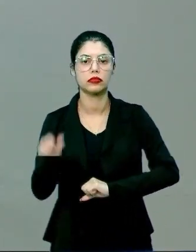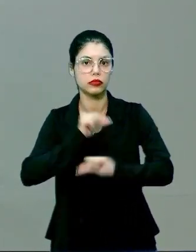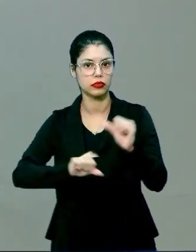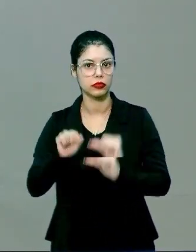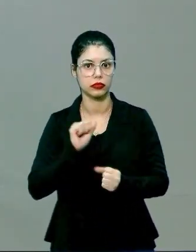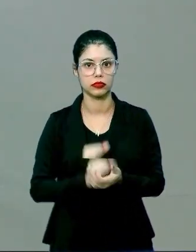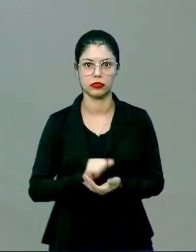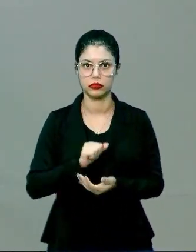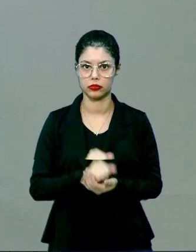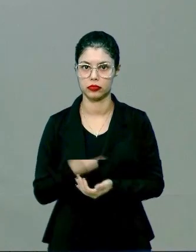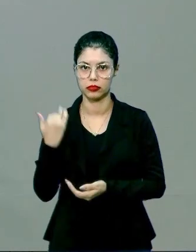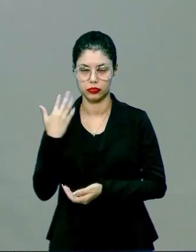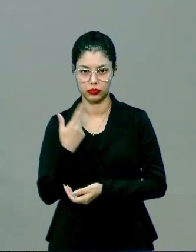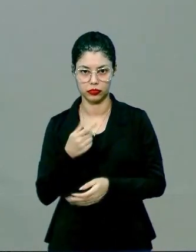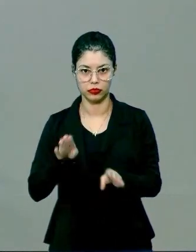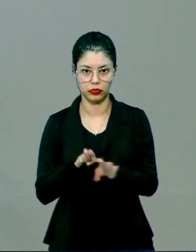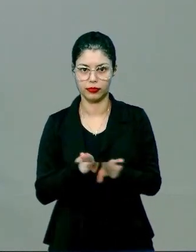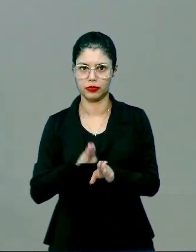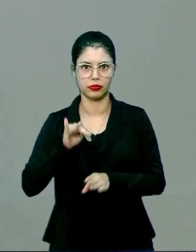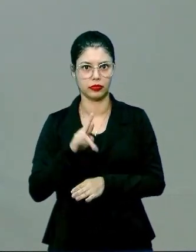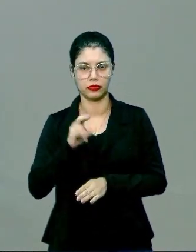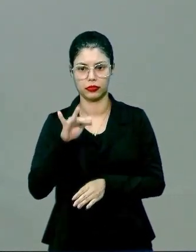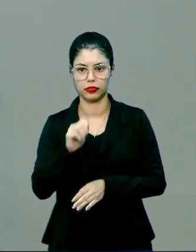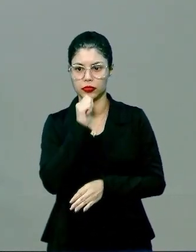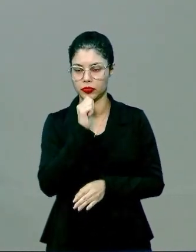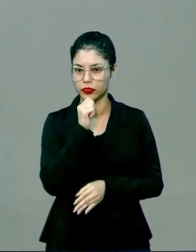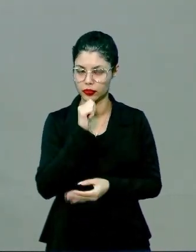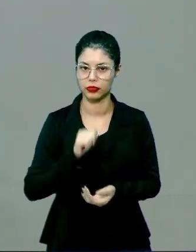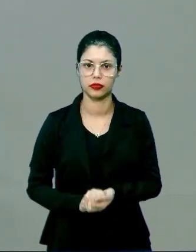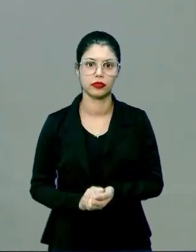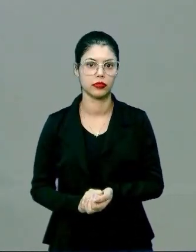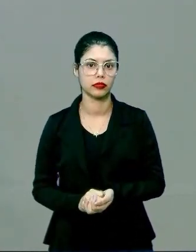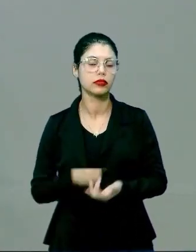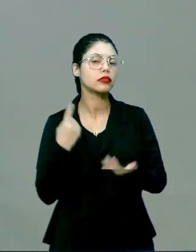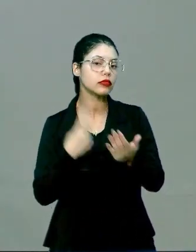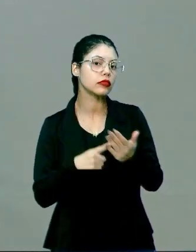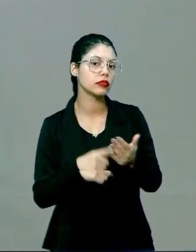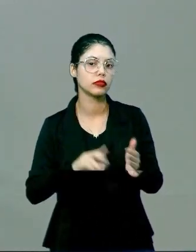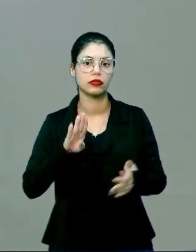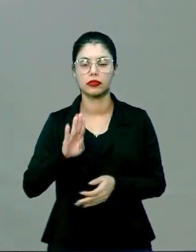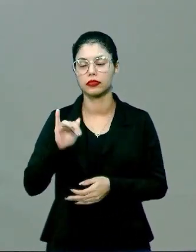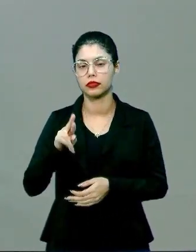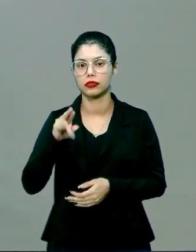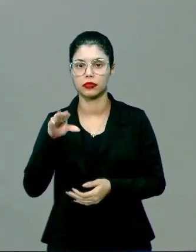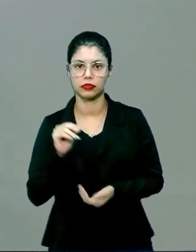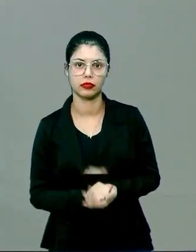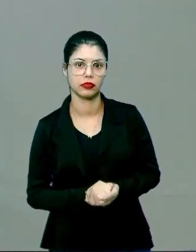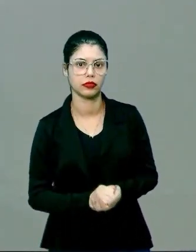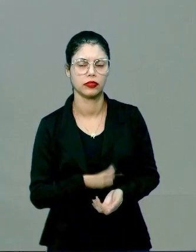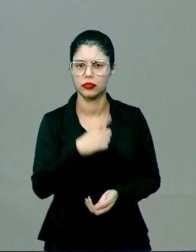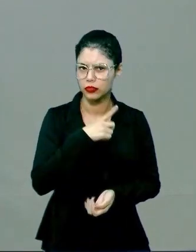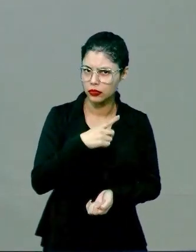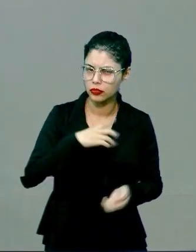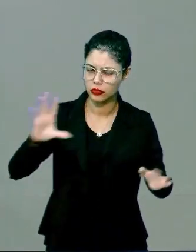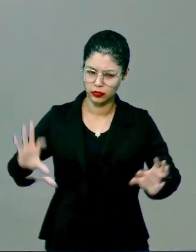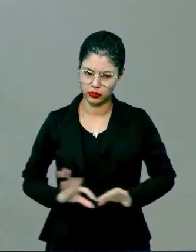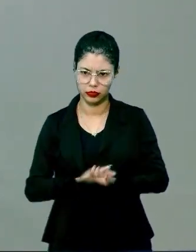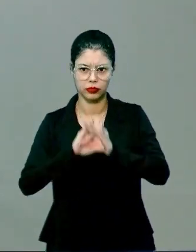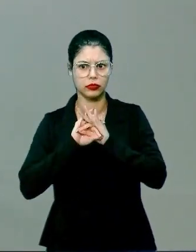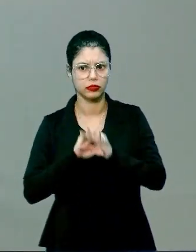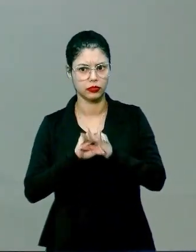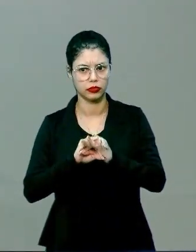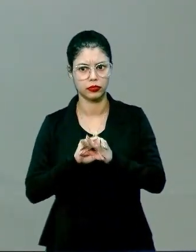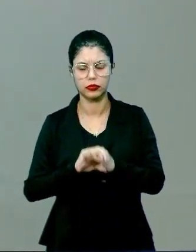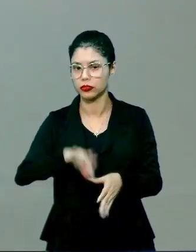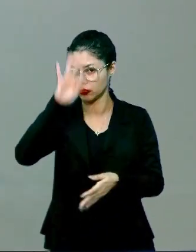seu nome para Belo Monte. Então Antônio Conselheiro era considerado um beato, né, que tinha, né, ligações